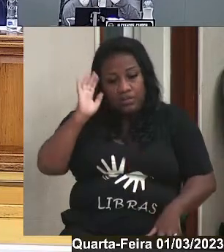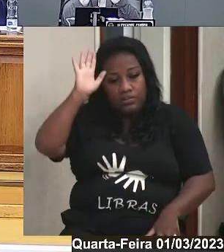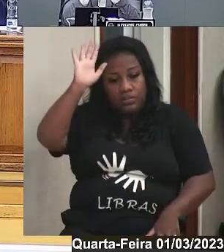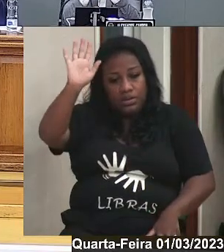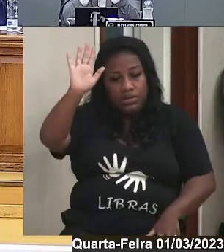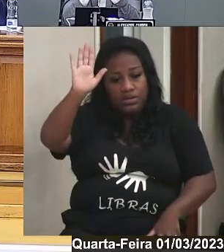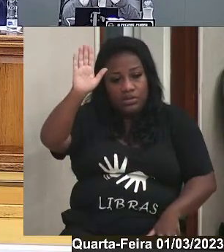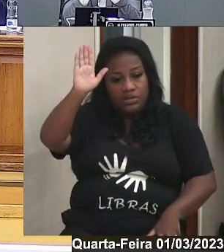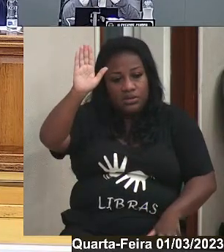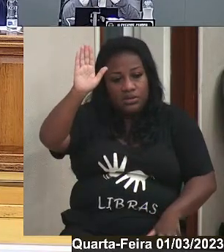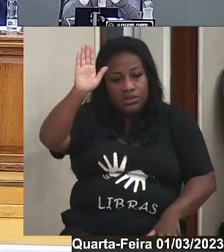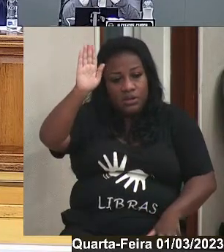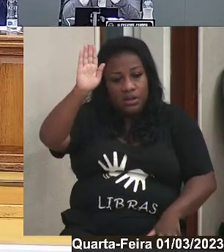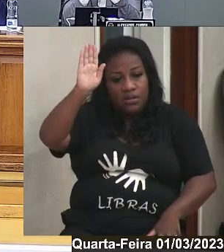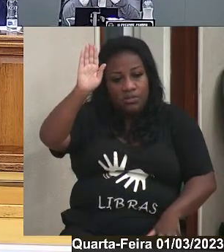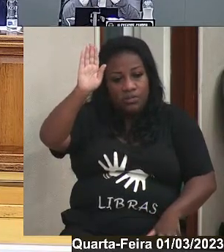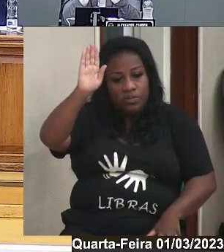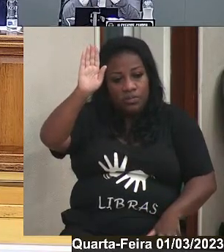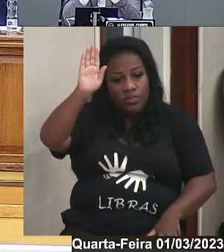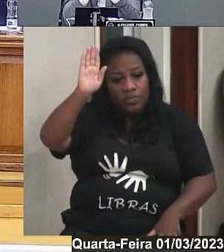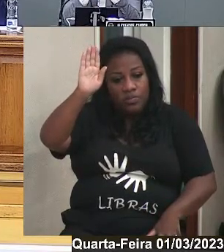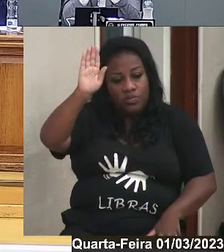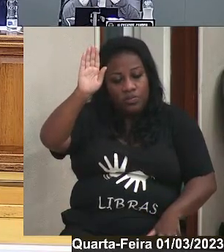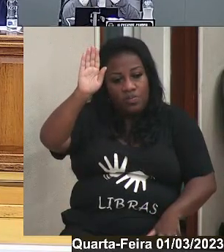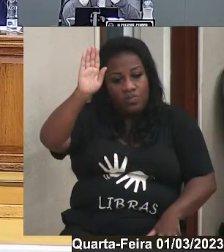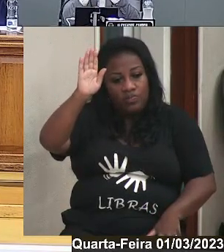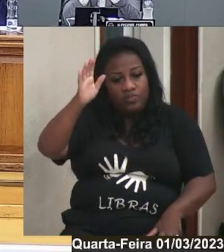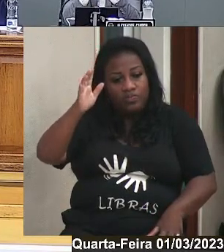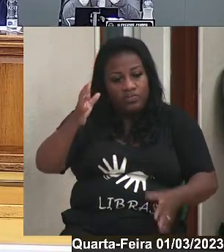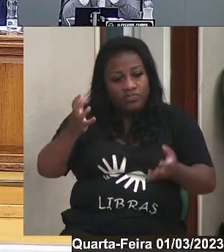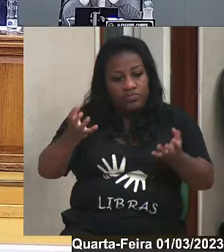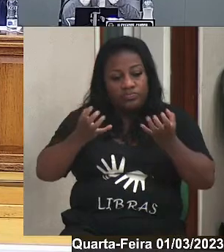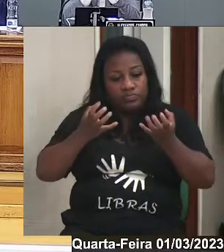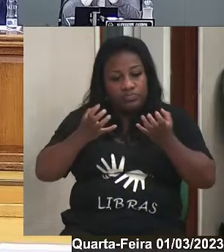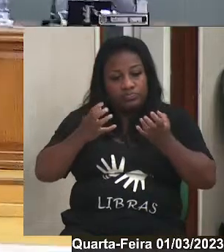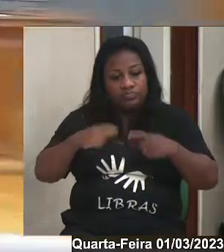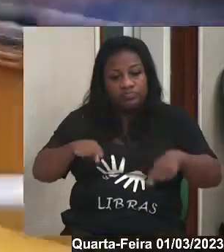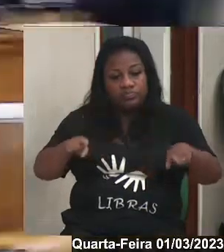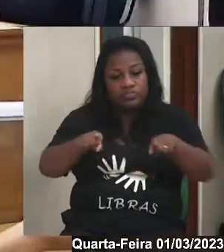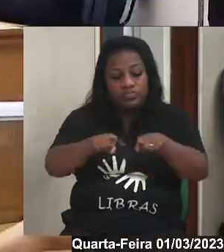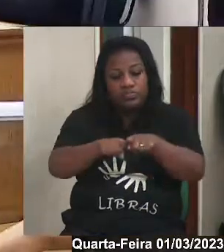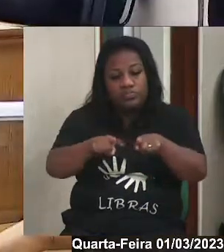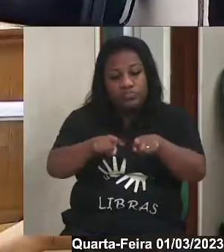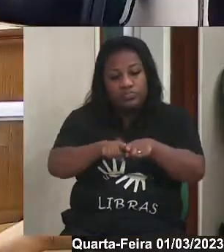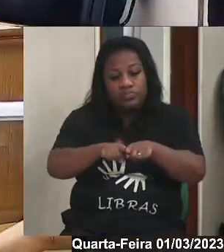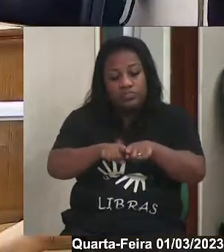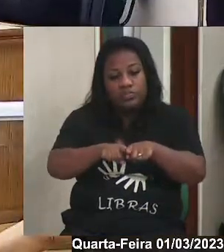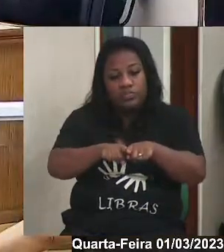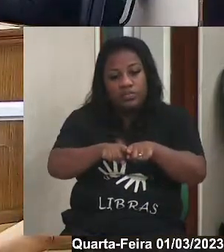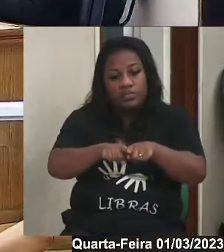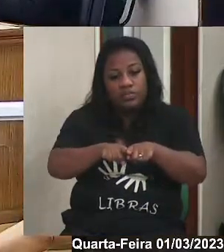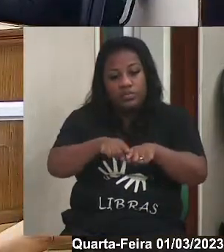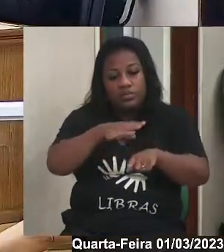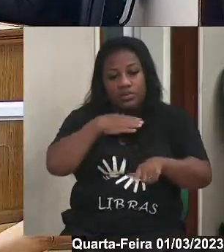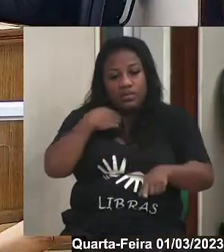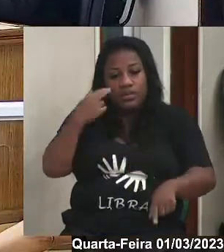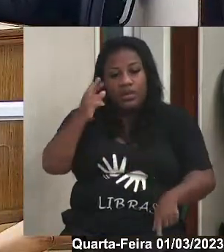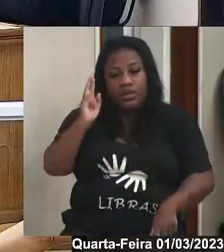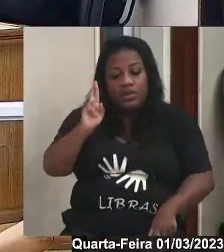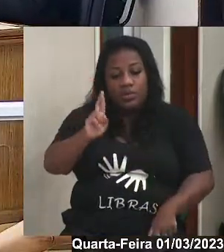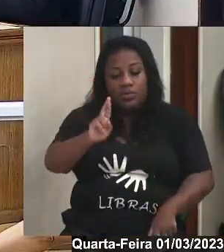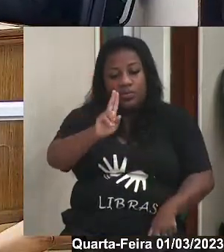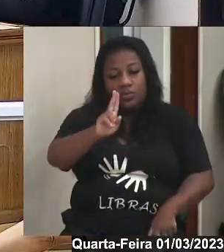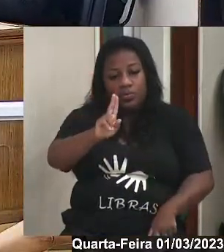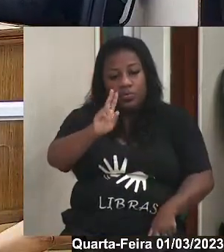Pela a palavra para o vereador Joãozinho da Farmácia. Queria dar uma estendida no minuto de silêncio pelo falecimento da Ruth, esposa